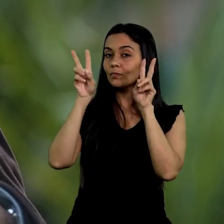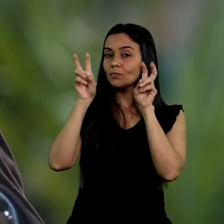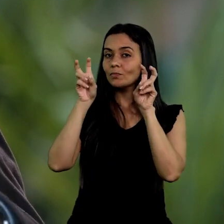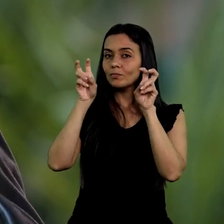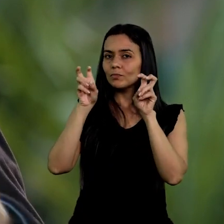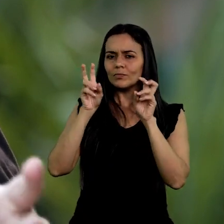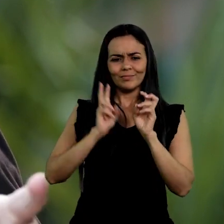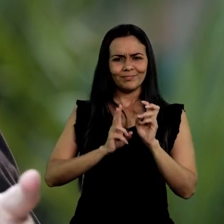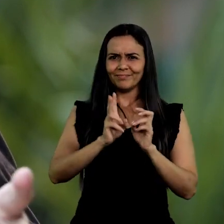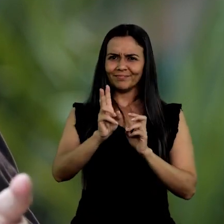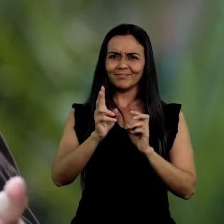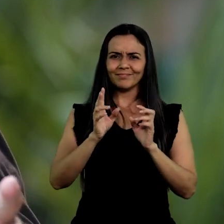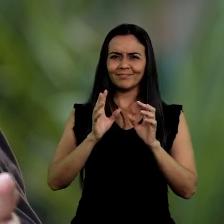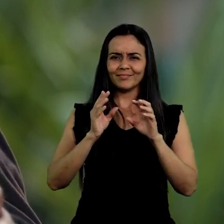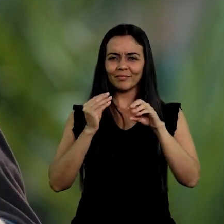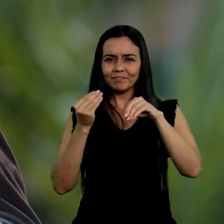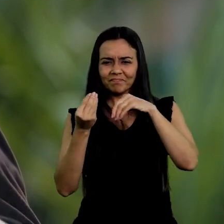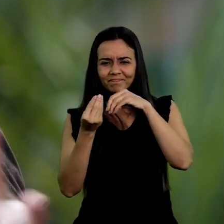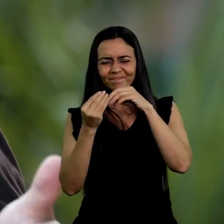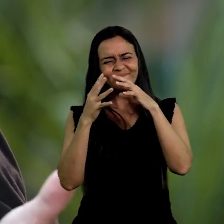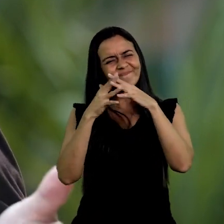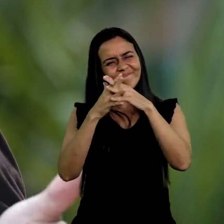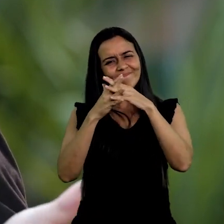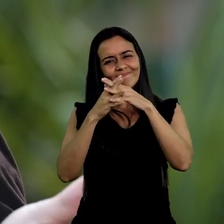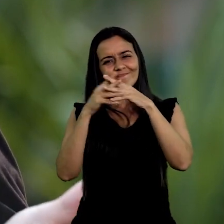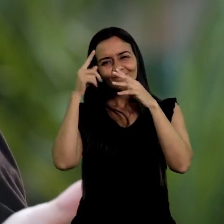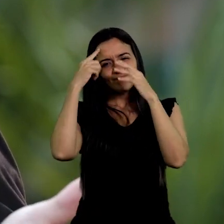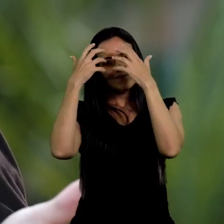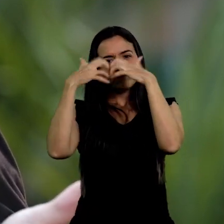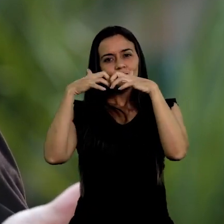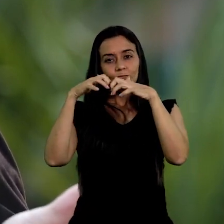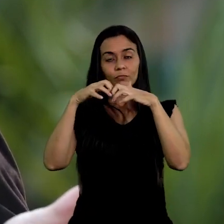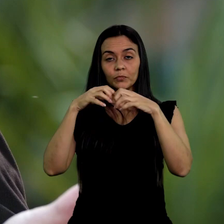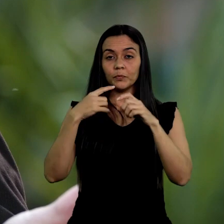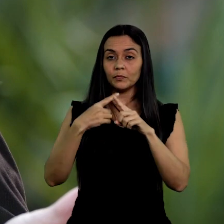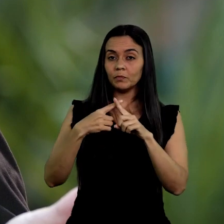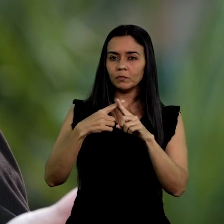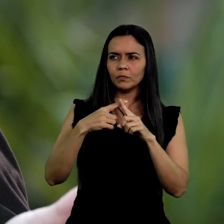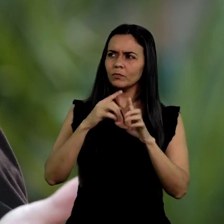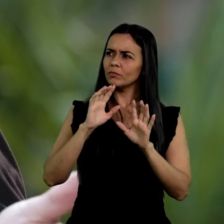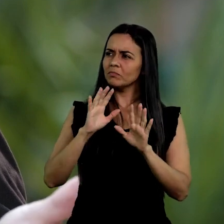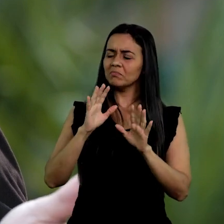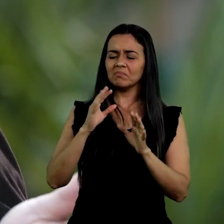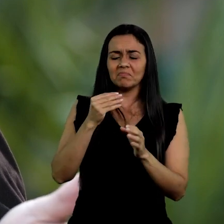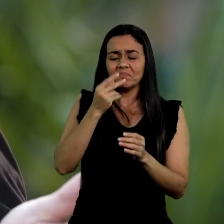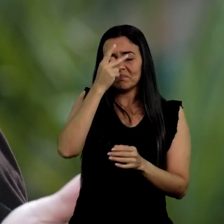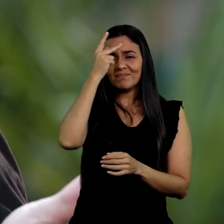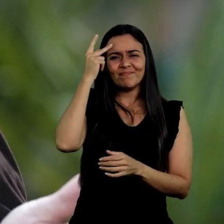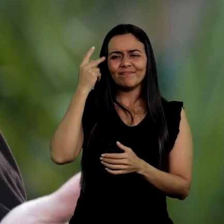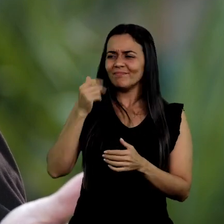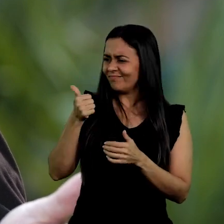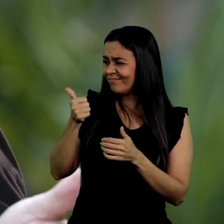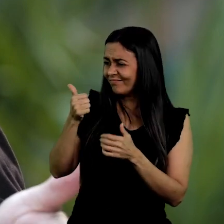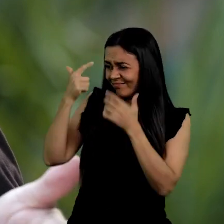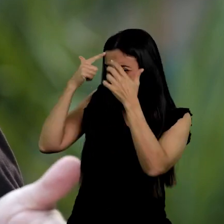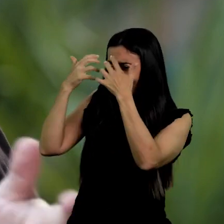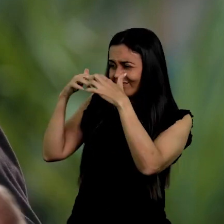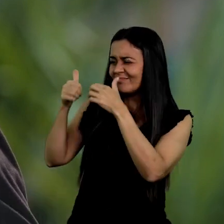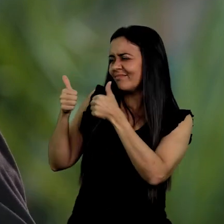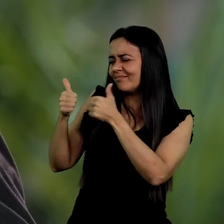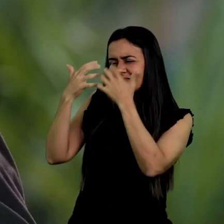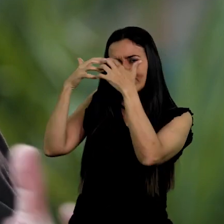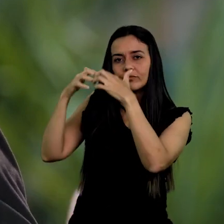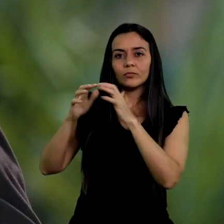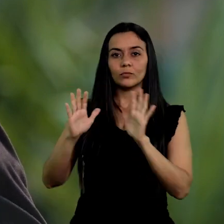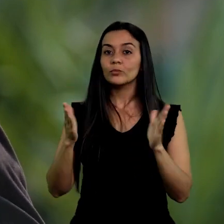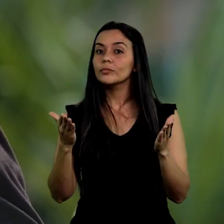uma pandemia, né? É uma das doenças mais frequentes, né? Só que sempre foi, ninguém olhava para ela, né? Agora